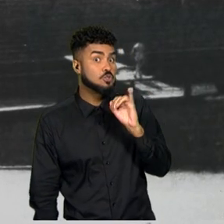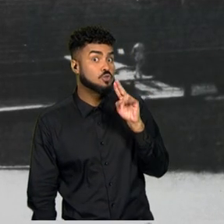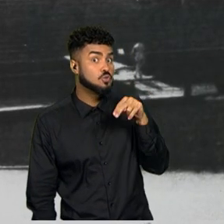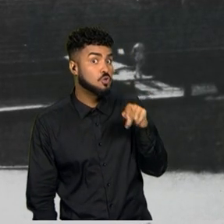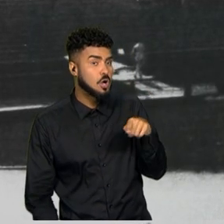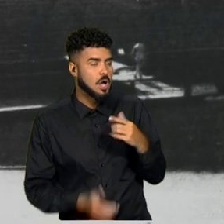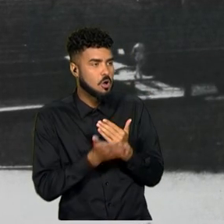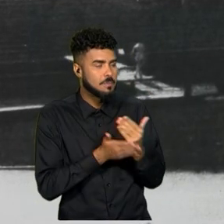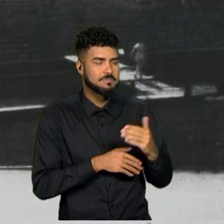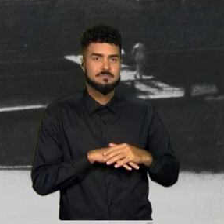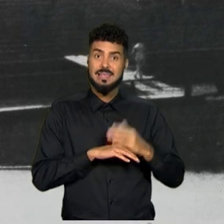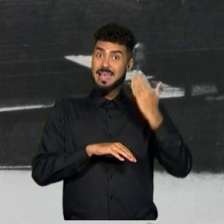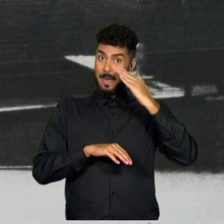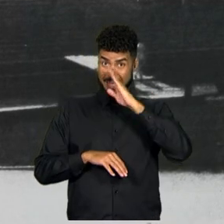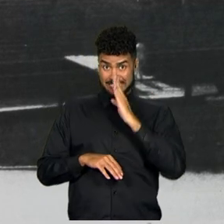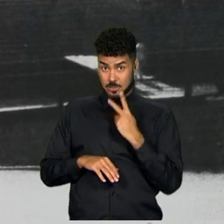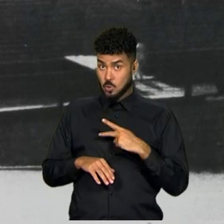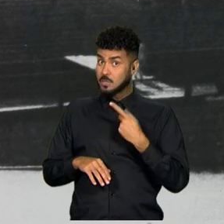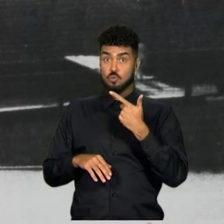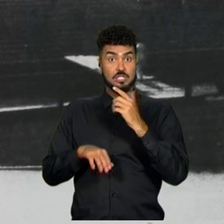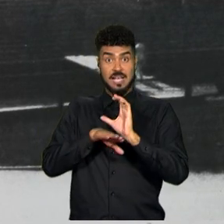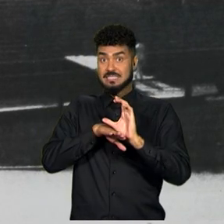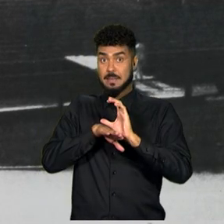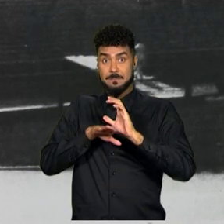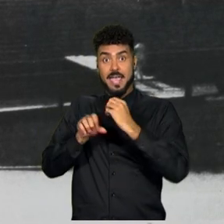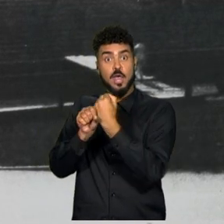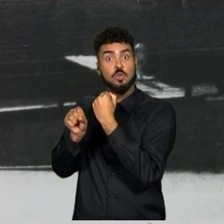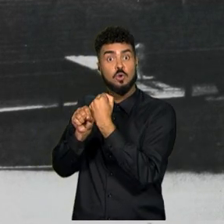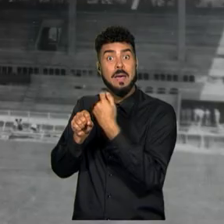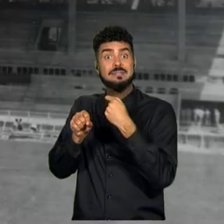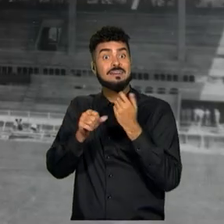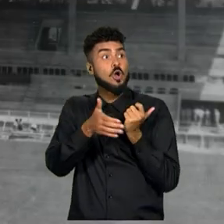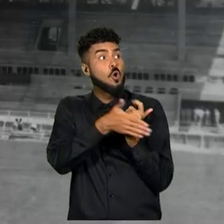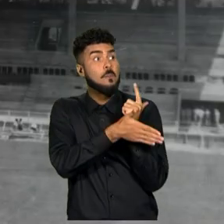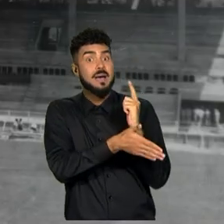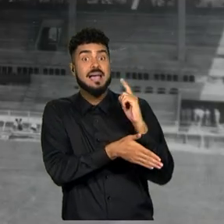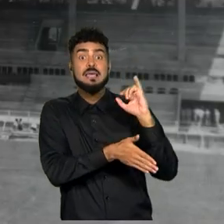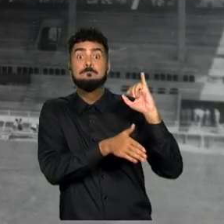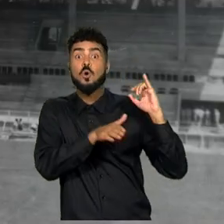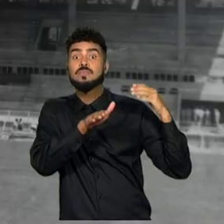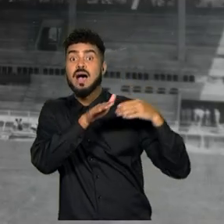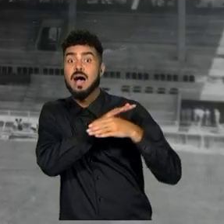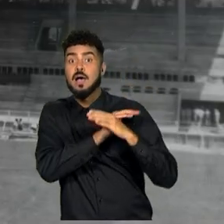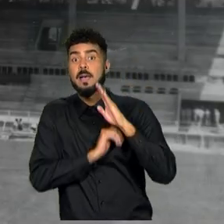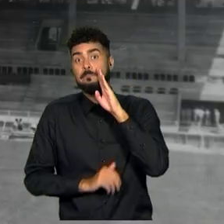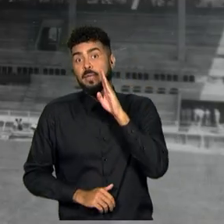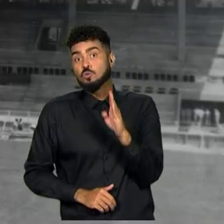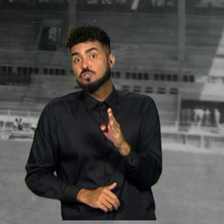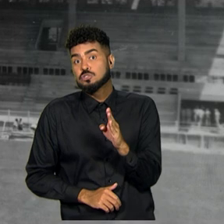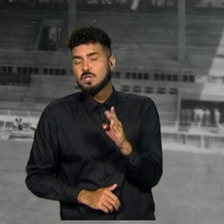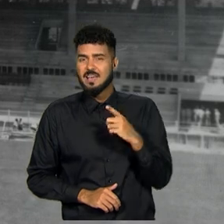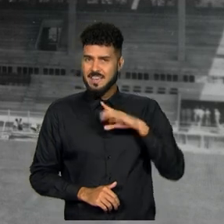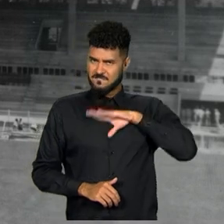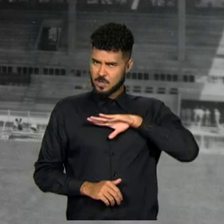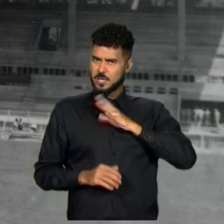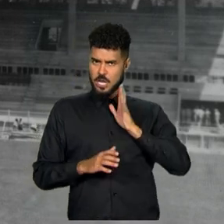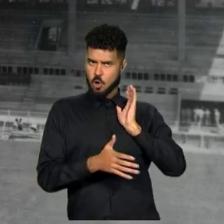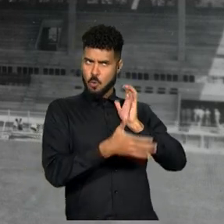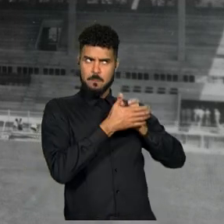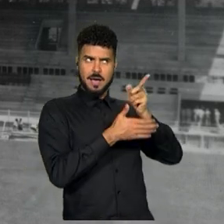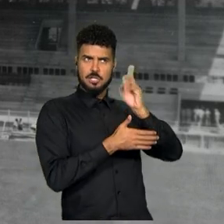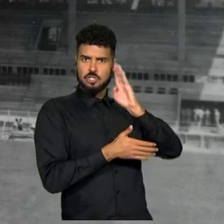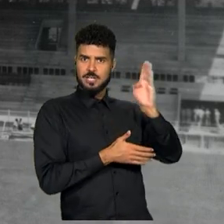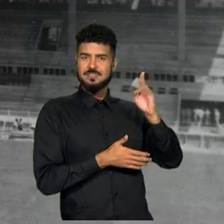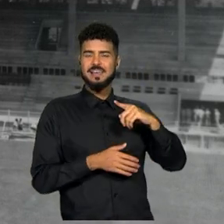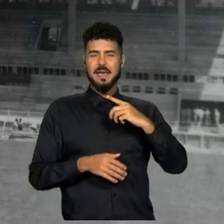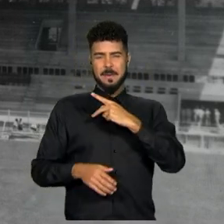não tinha cimento, tinha que importar da Bélgica. O Vasco queria importar direto. O presidente